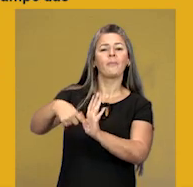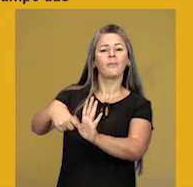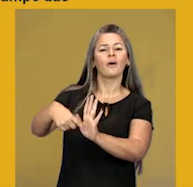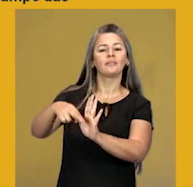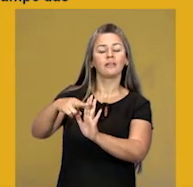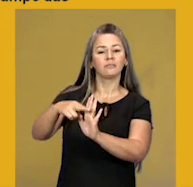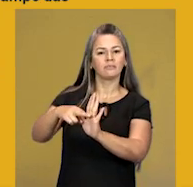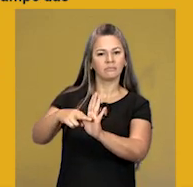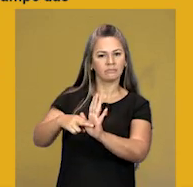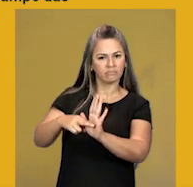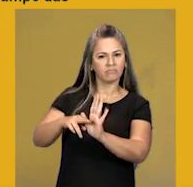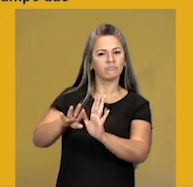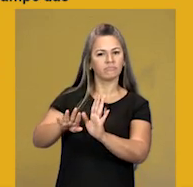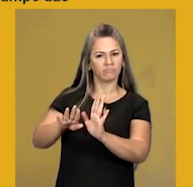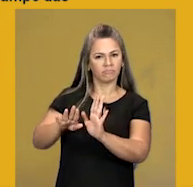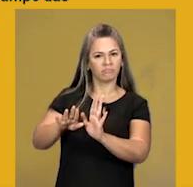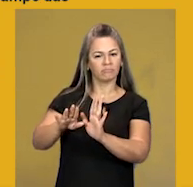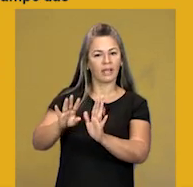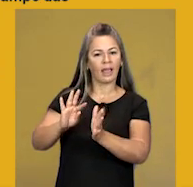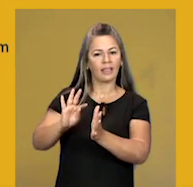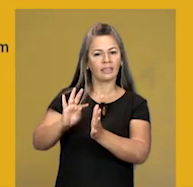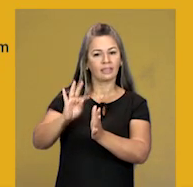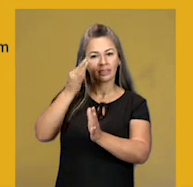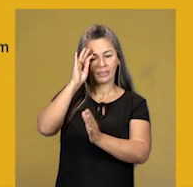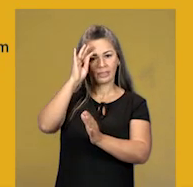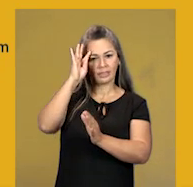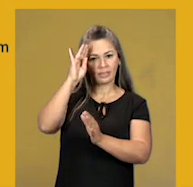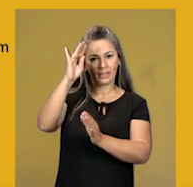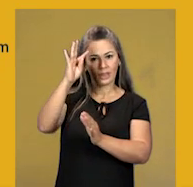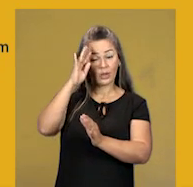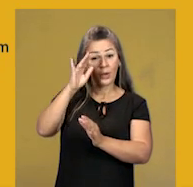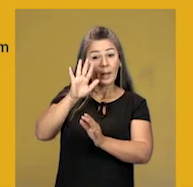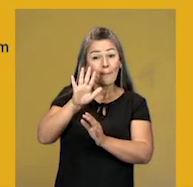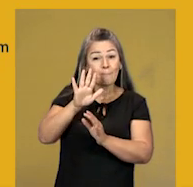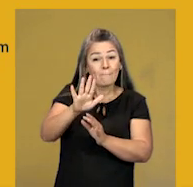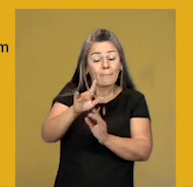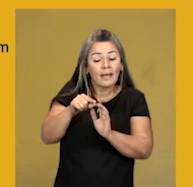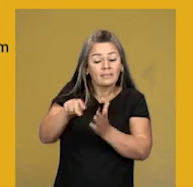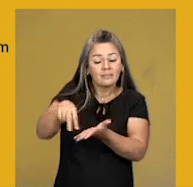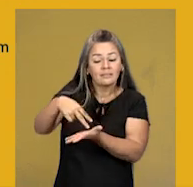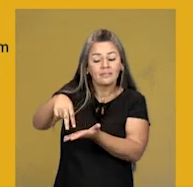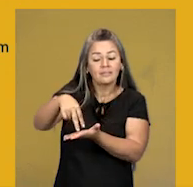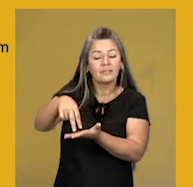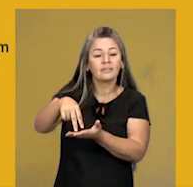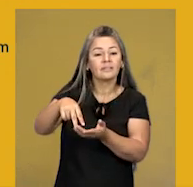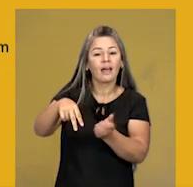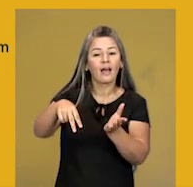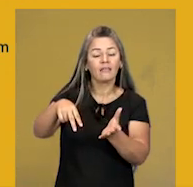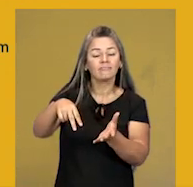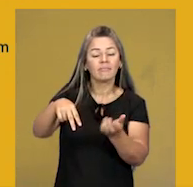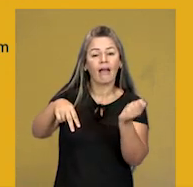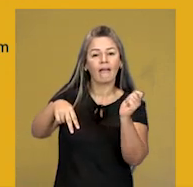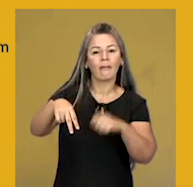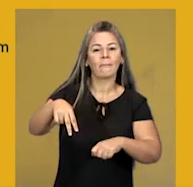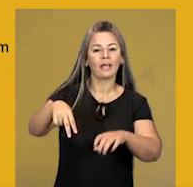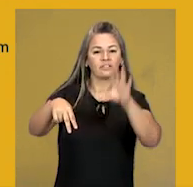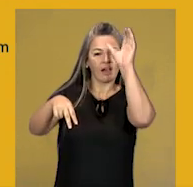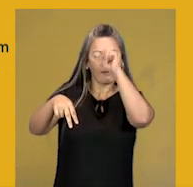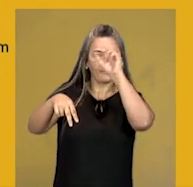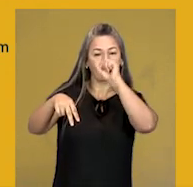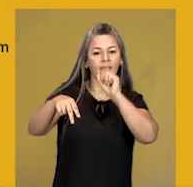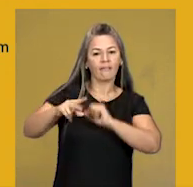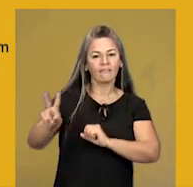aprendidas, mas também valores de um povo e uma geração. Vamos analisar como a linguagem da